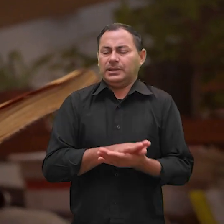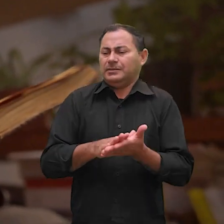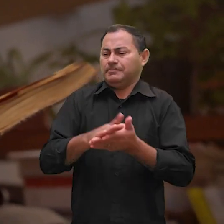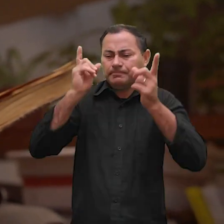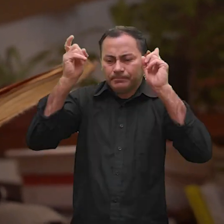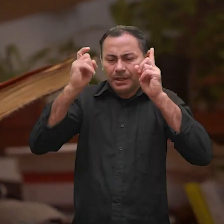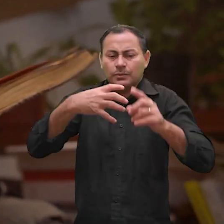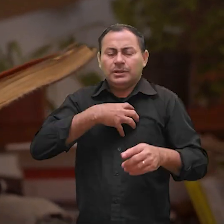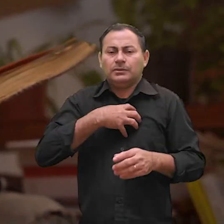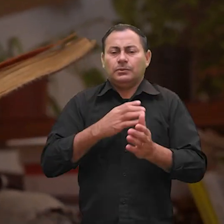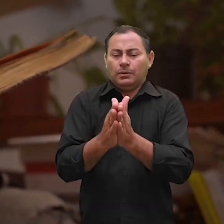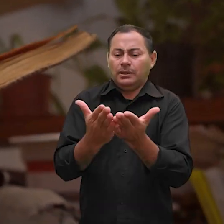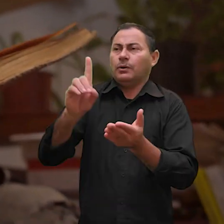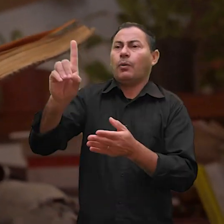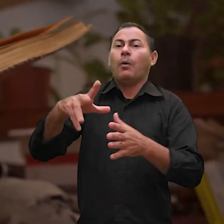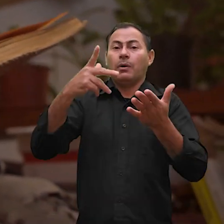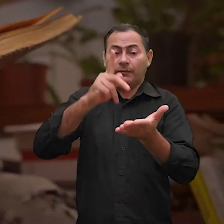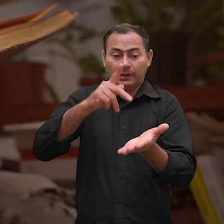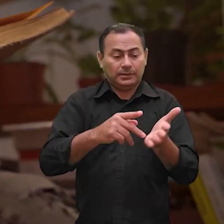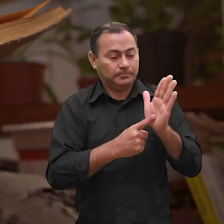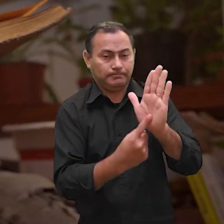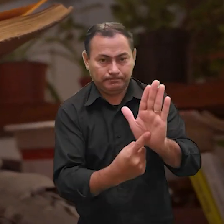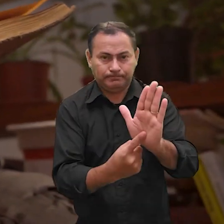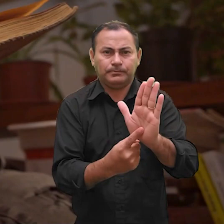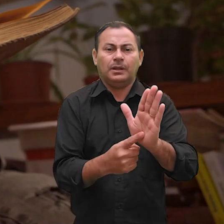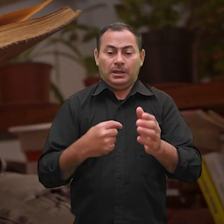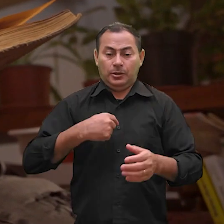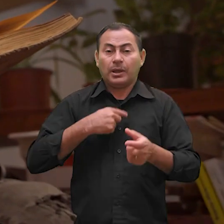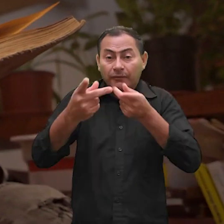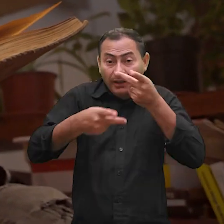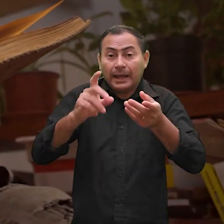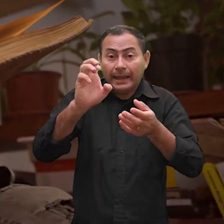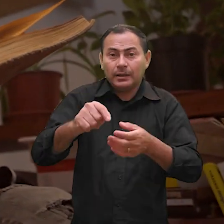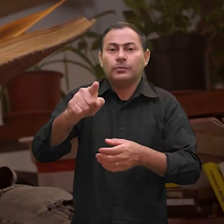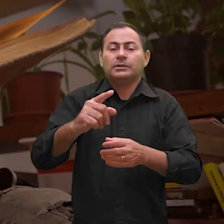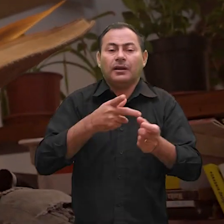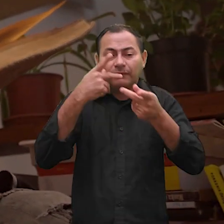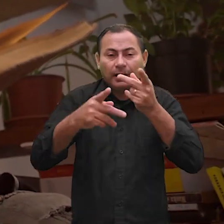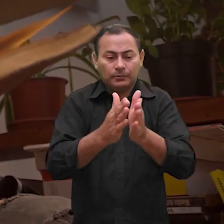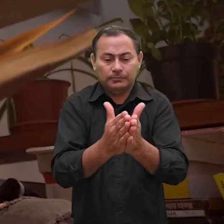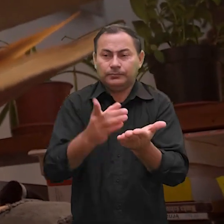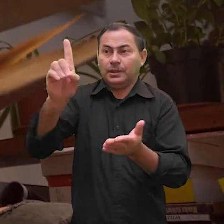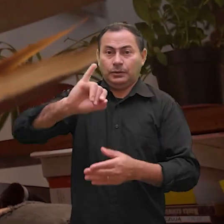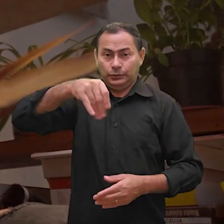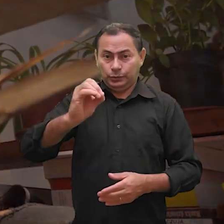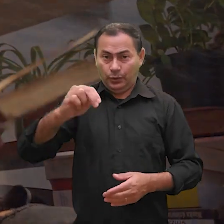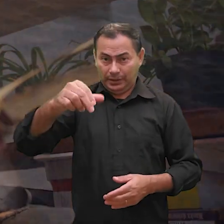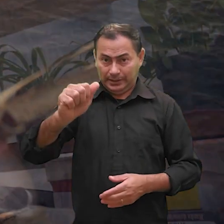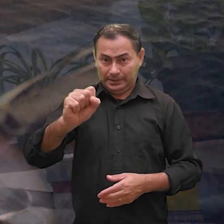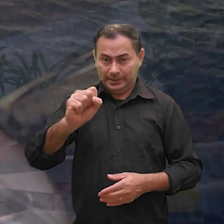sem ficar preocupado com a forma literária na qual a verdade é apresentada. O que eu quero dizer é, quando você menciona o livro de